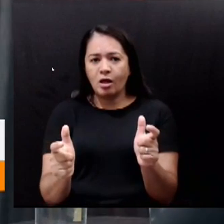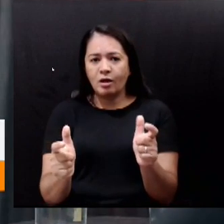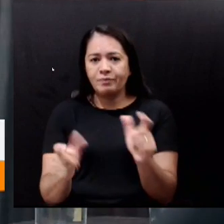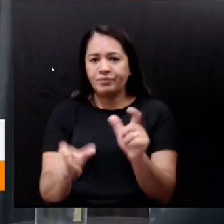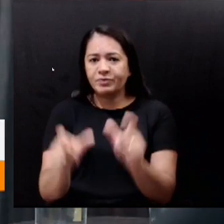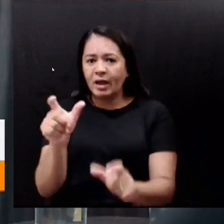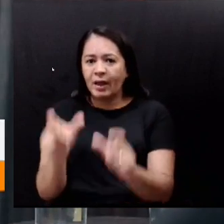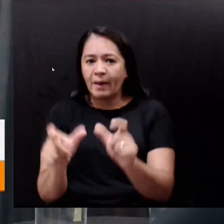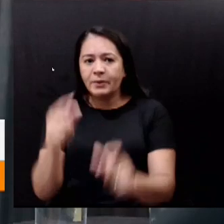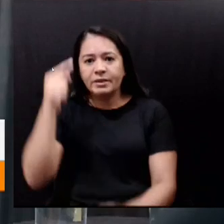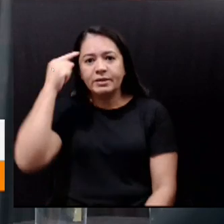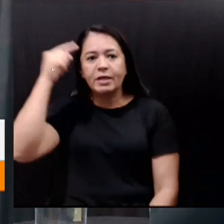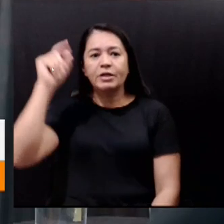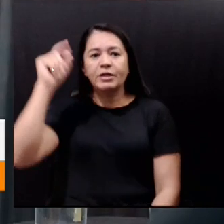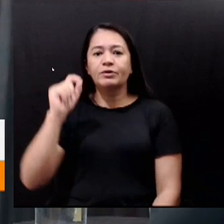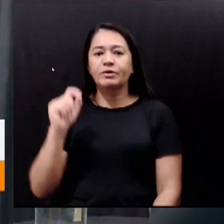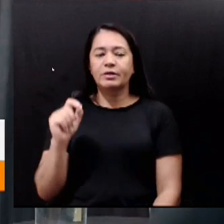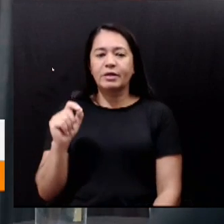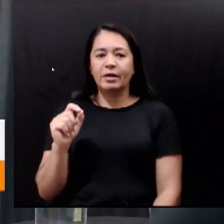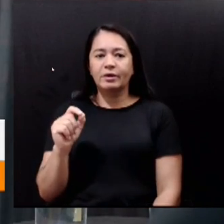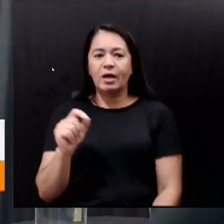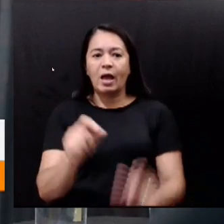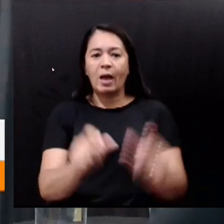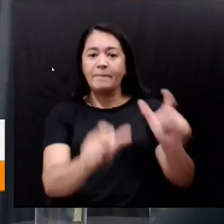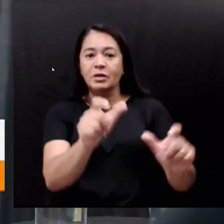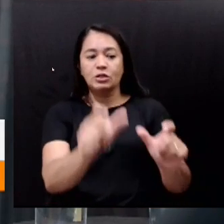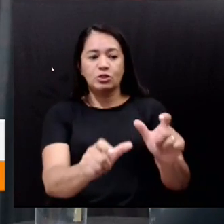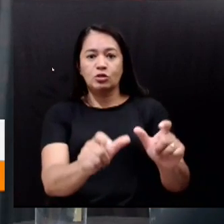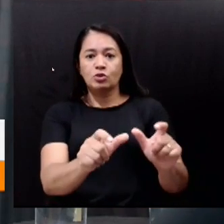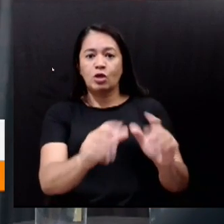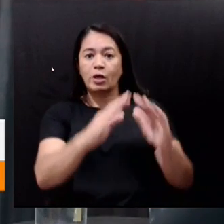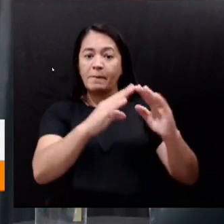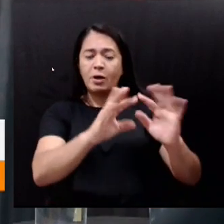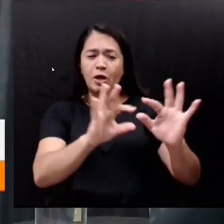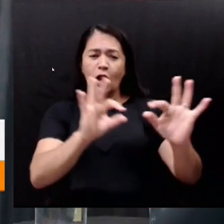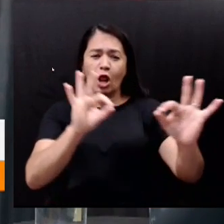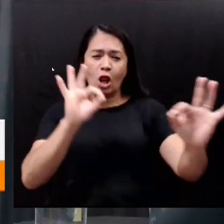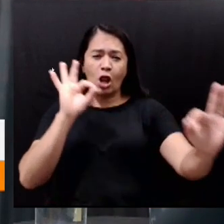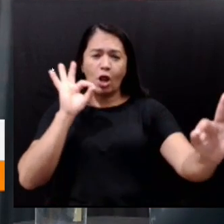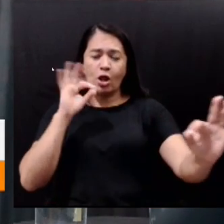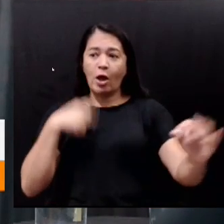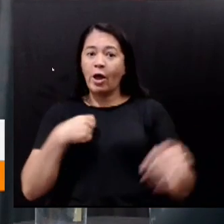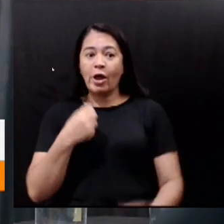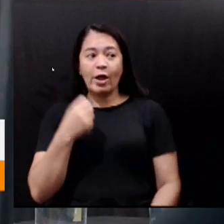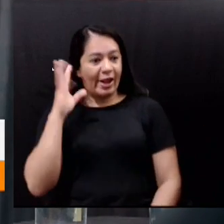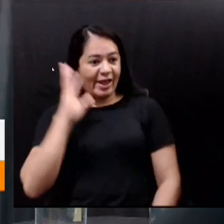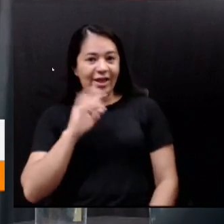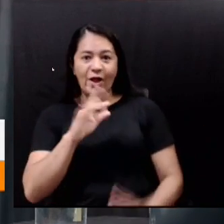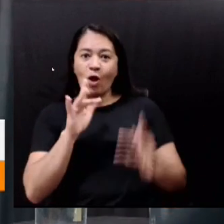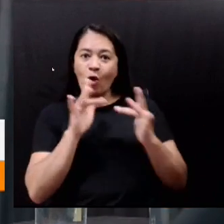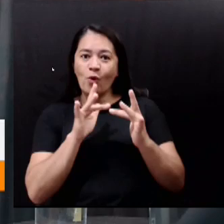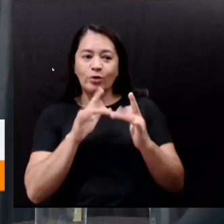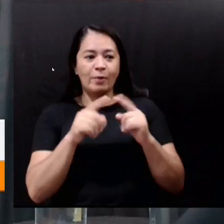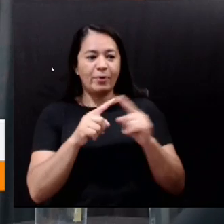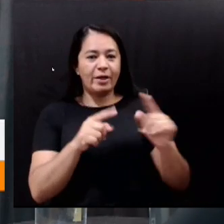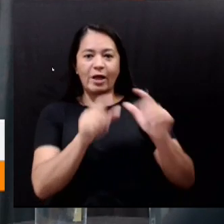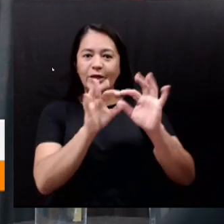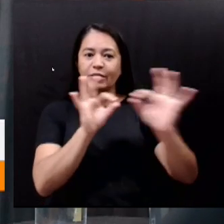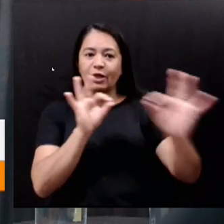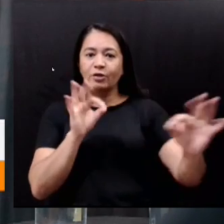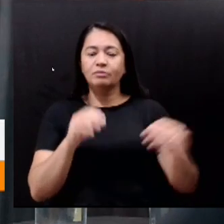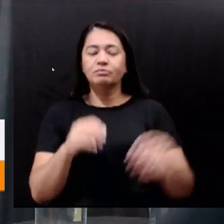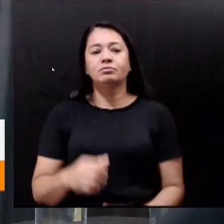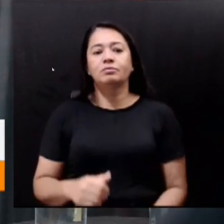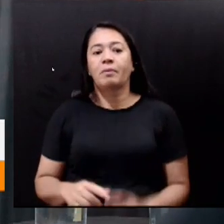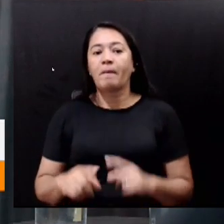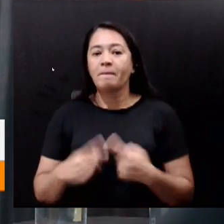de aproximar as pessoas que estavam longe, né? Então, nossa, que bom eu poder ter contato com uma pessoa que não está perto de mim. Mas eu acho que em nenhum momento a gente pensou que